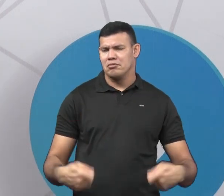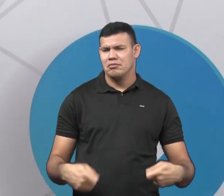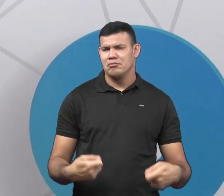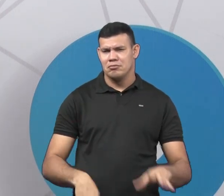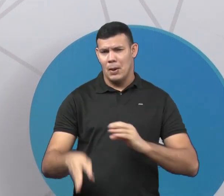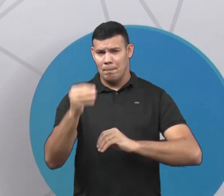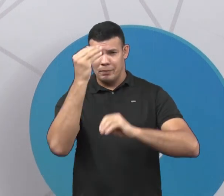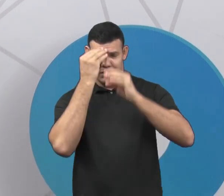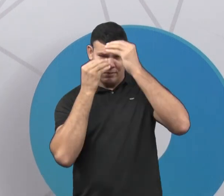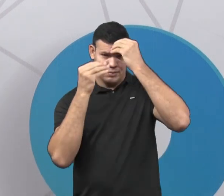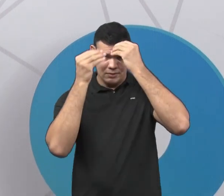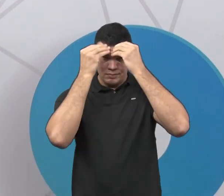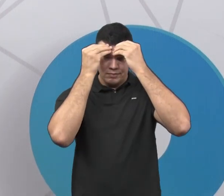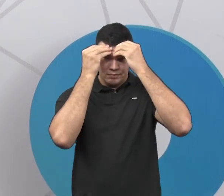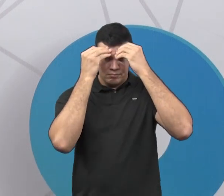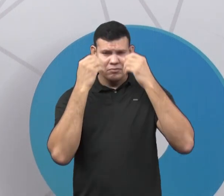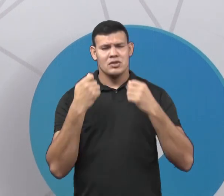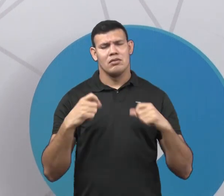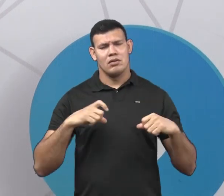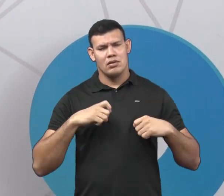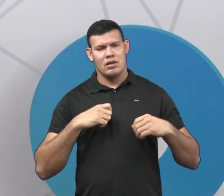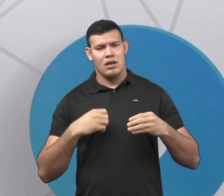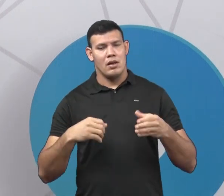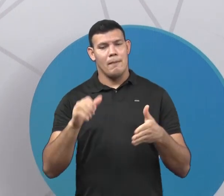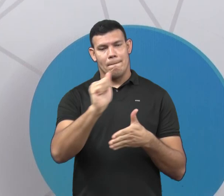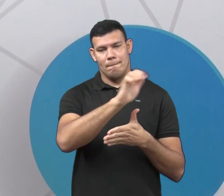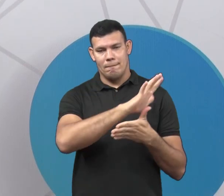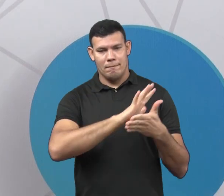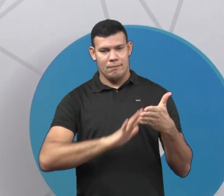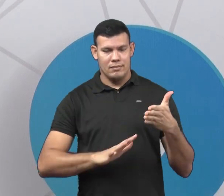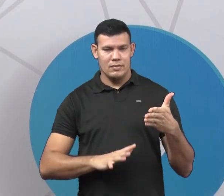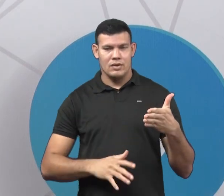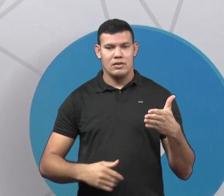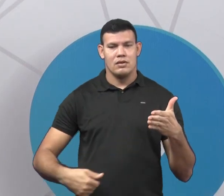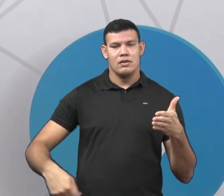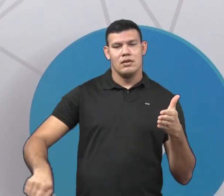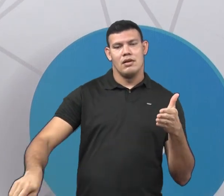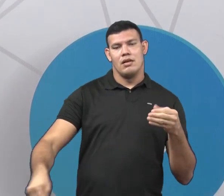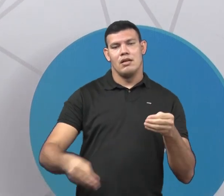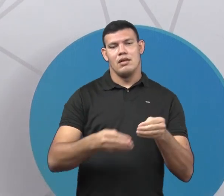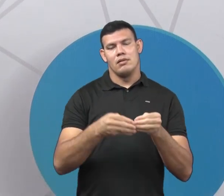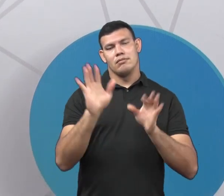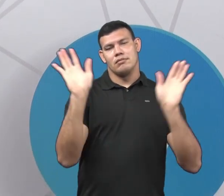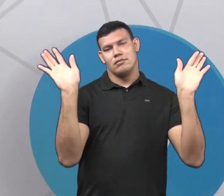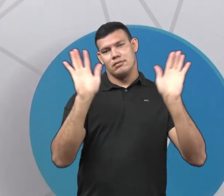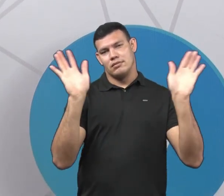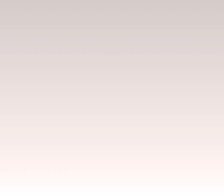atividade para vocês fazerem. Então acessem, assistam todas as aulas. Obrigada!